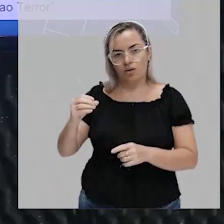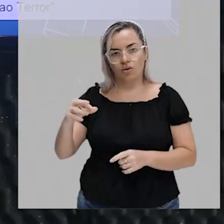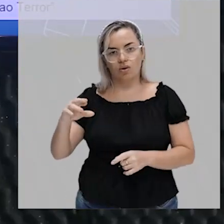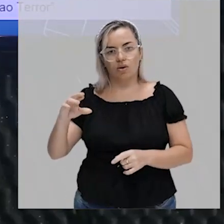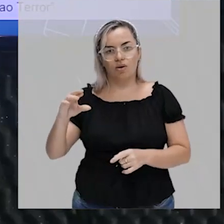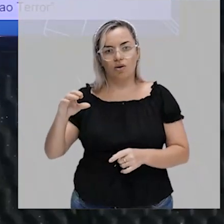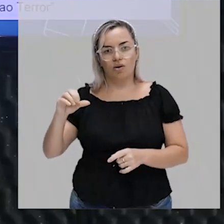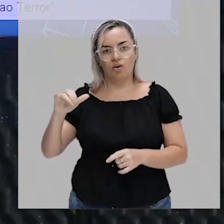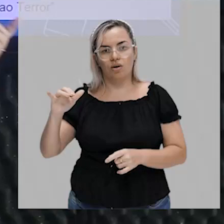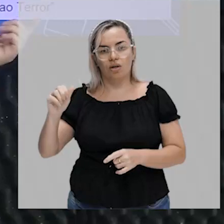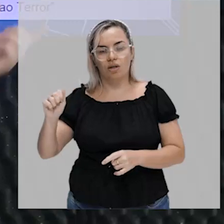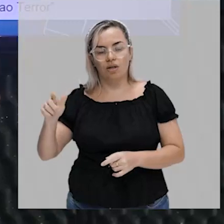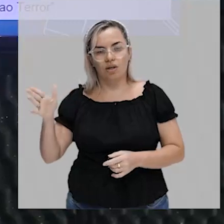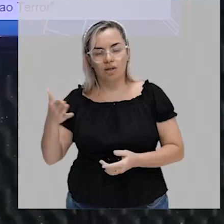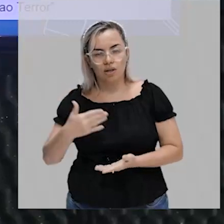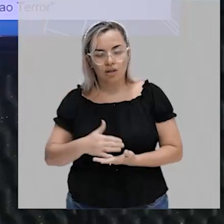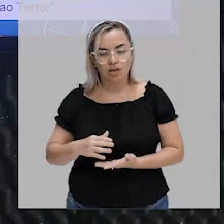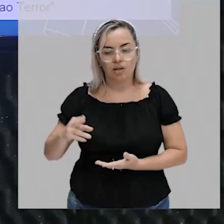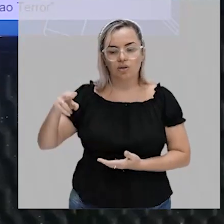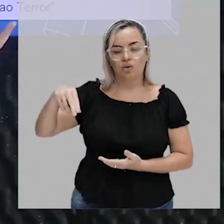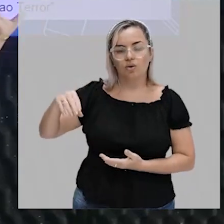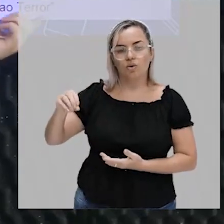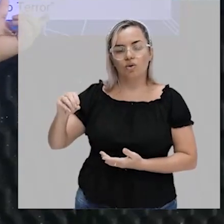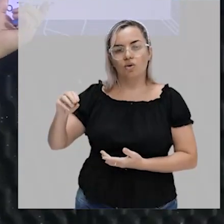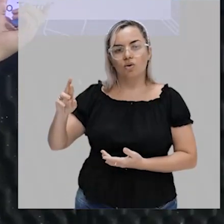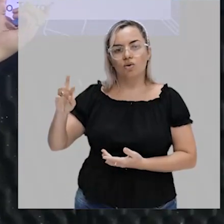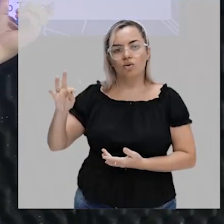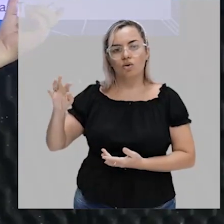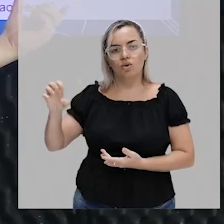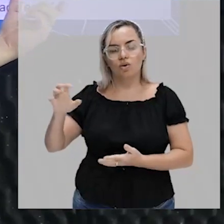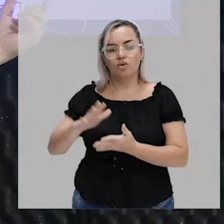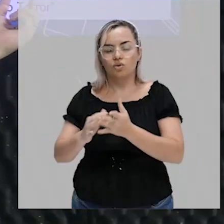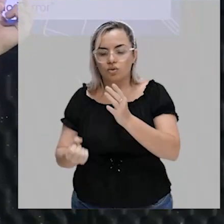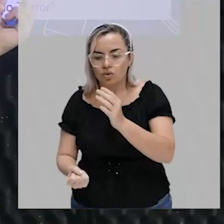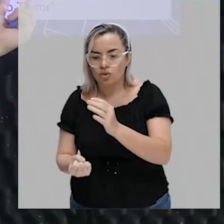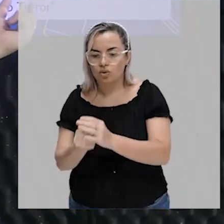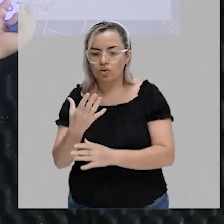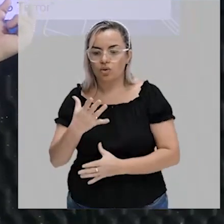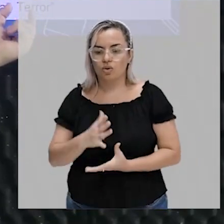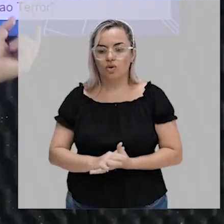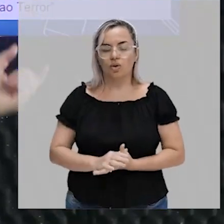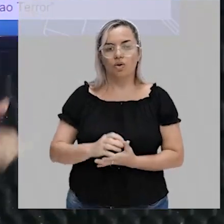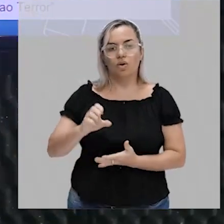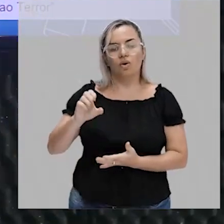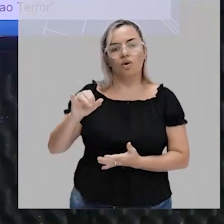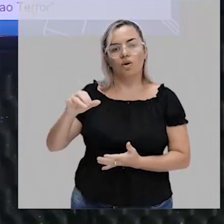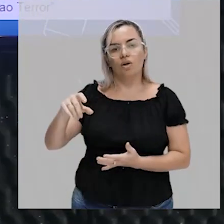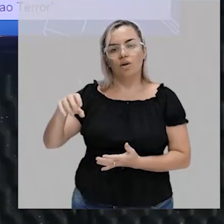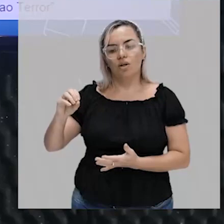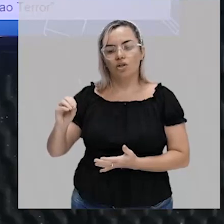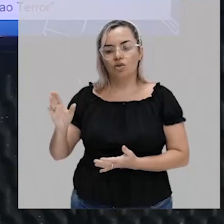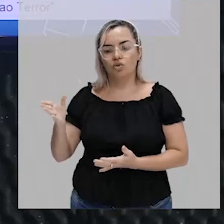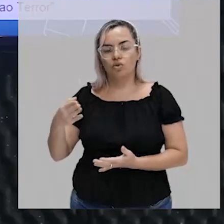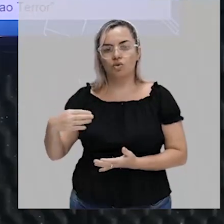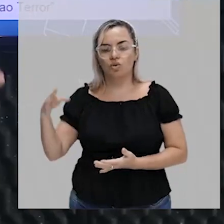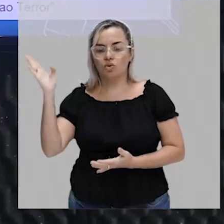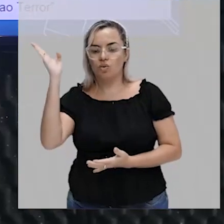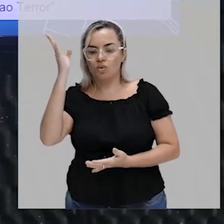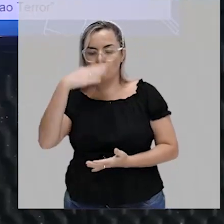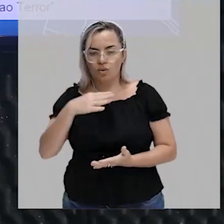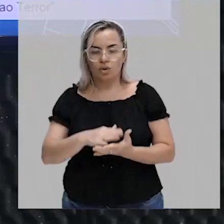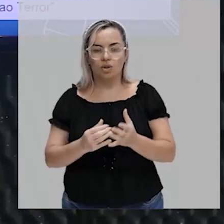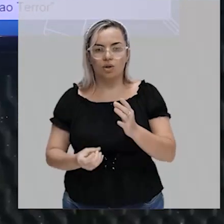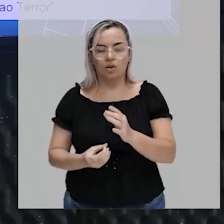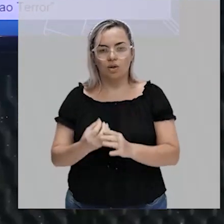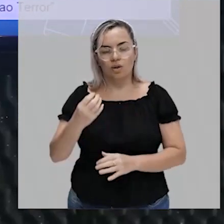eixo do mal, galera, tá certo? Tudo é tão simbólico que a ideia do eixo do mal vem da ideia do eixo, né, do grupo da Segunda Guerra